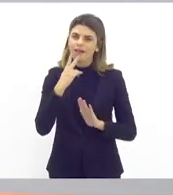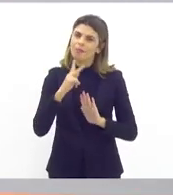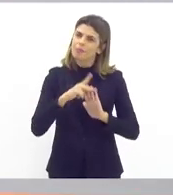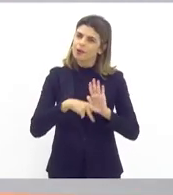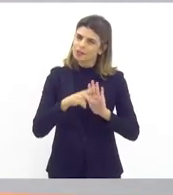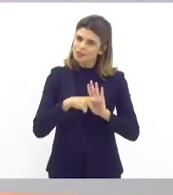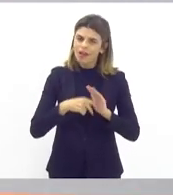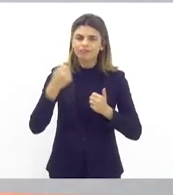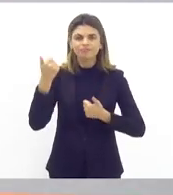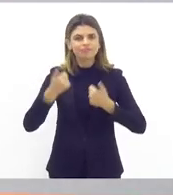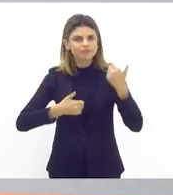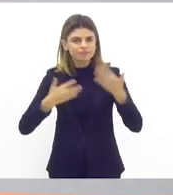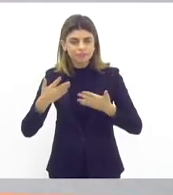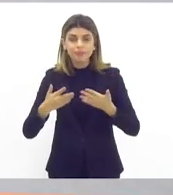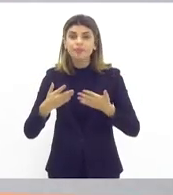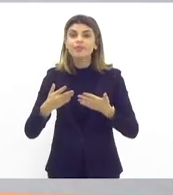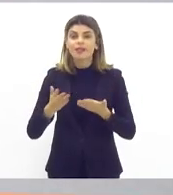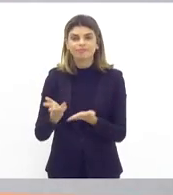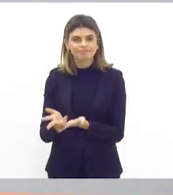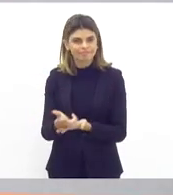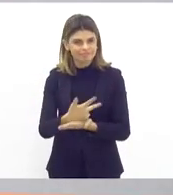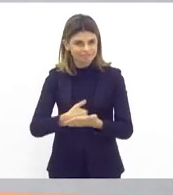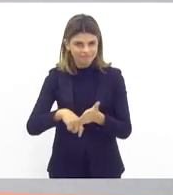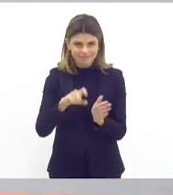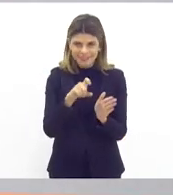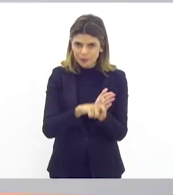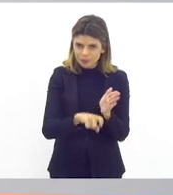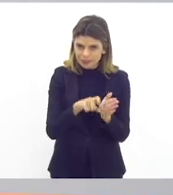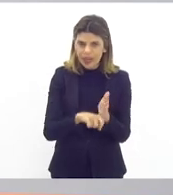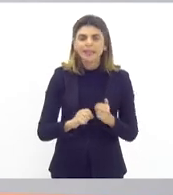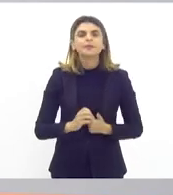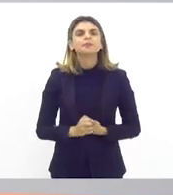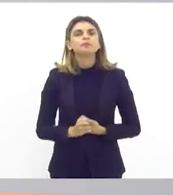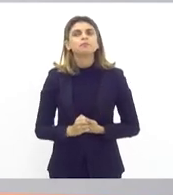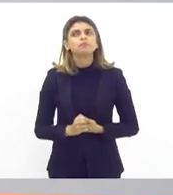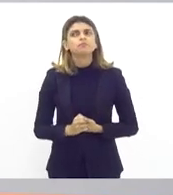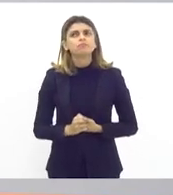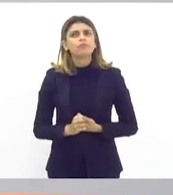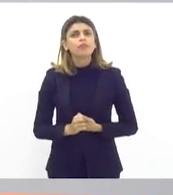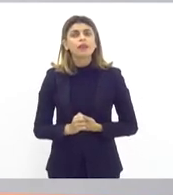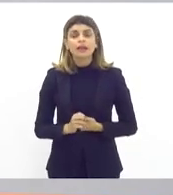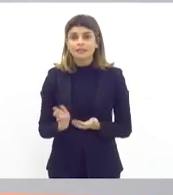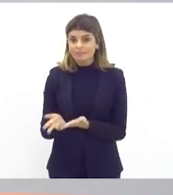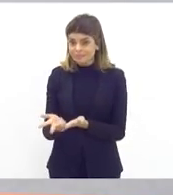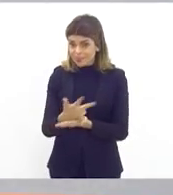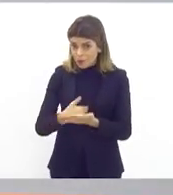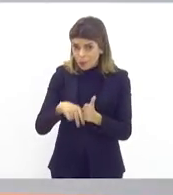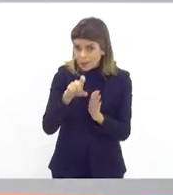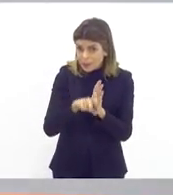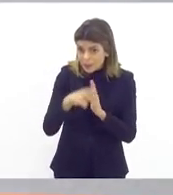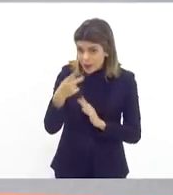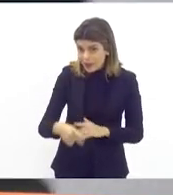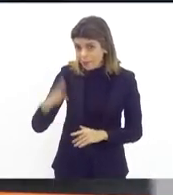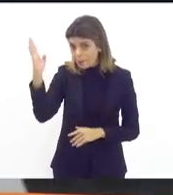de reforma tributária. Eu acho que a tributação do Brasil